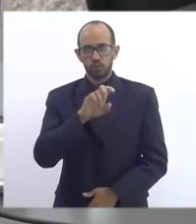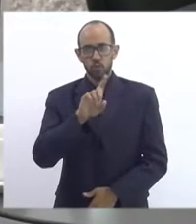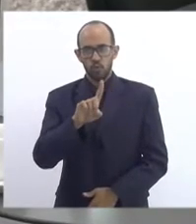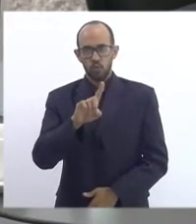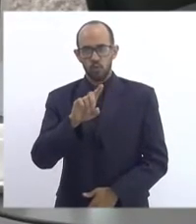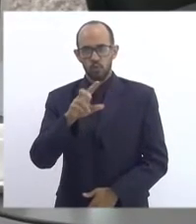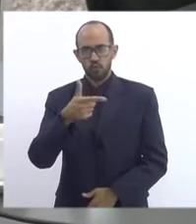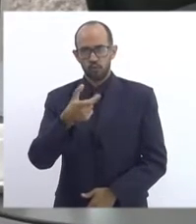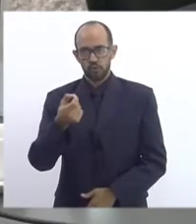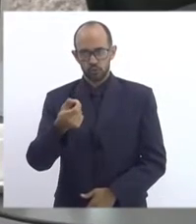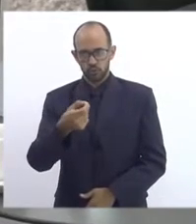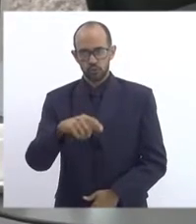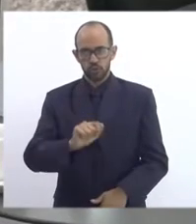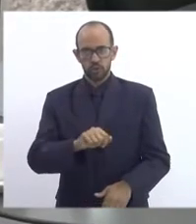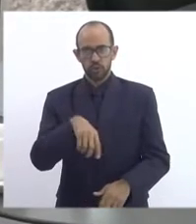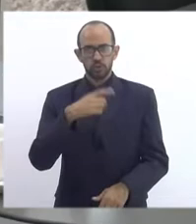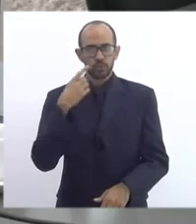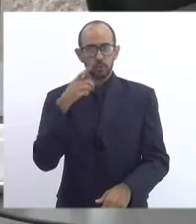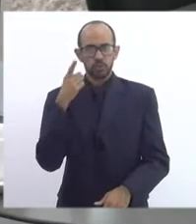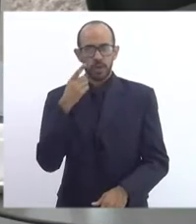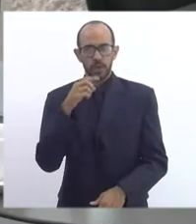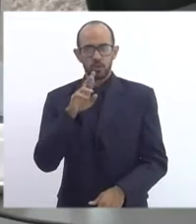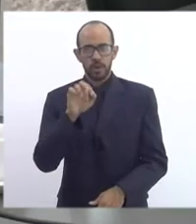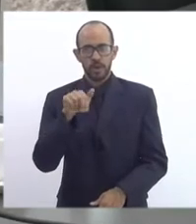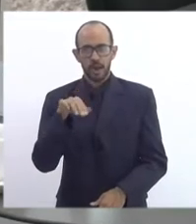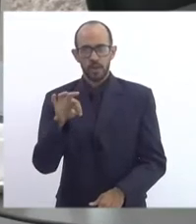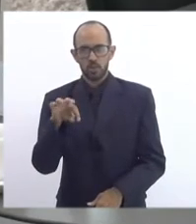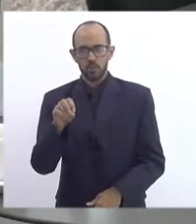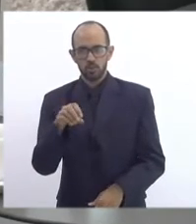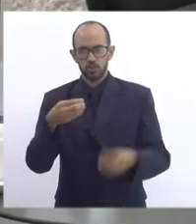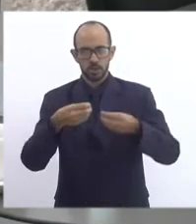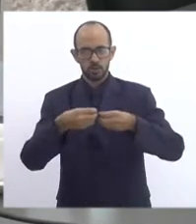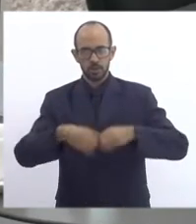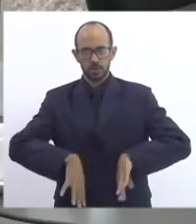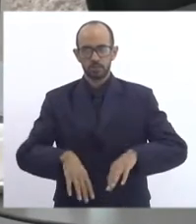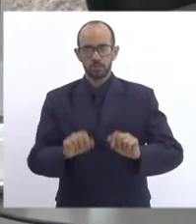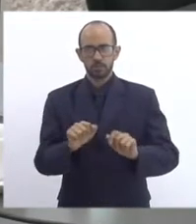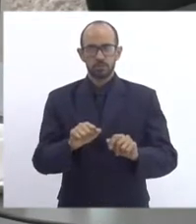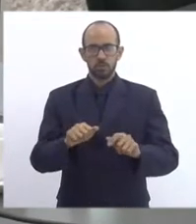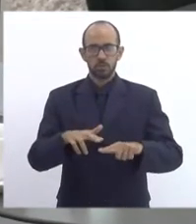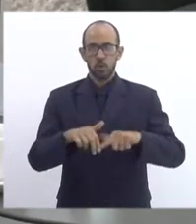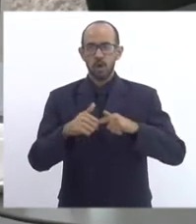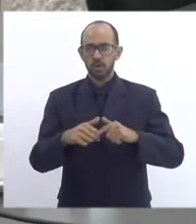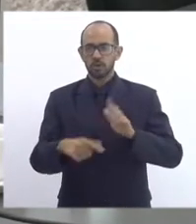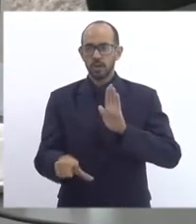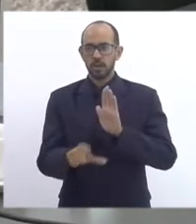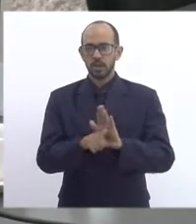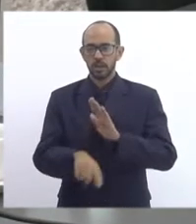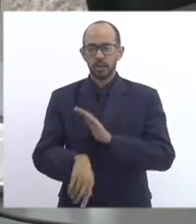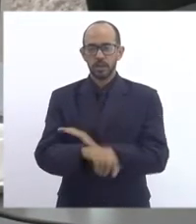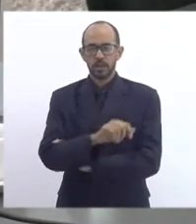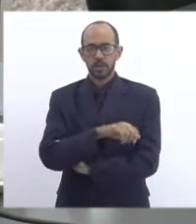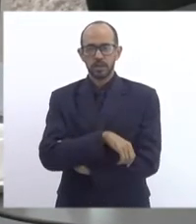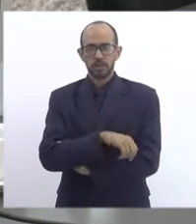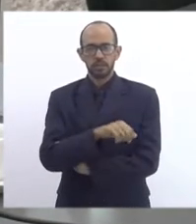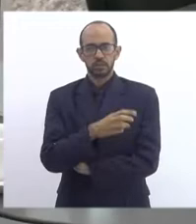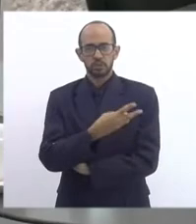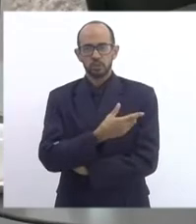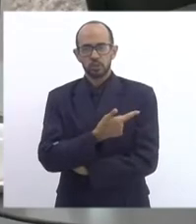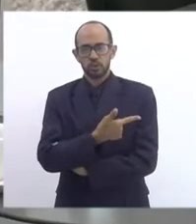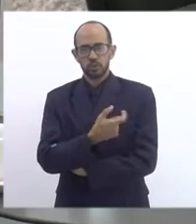5120/2021, autoria do deputado Renato Zacco, parecer pela prejudicabilidade pela lei 4491 de 3 de janeiro de